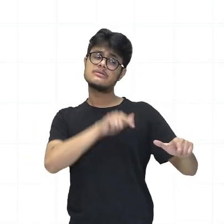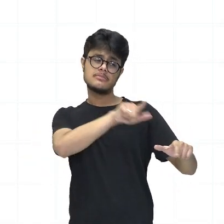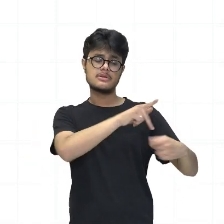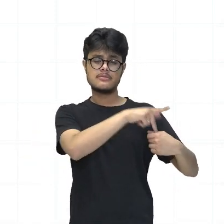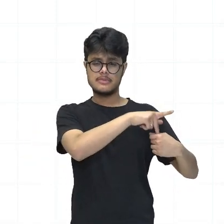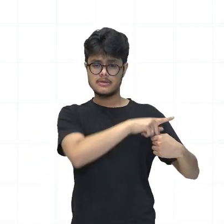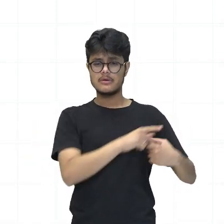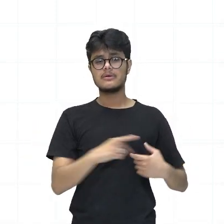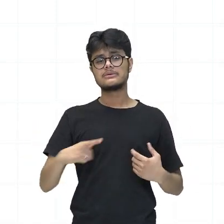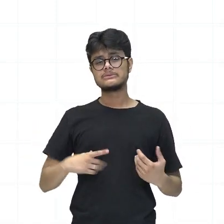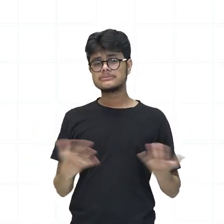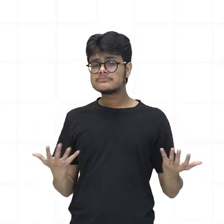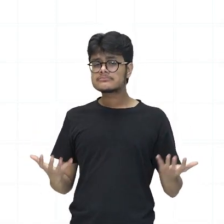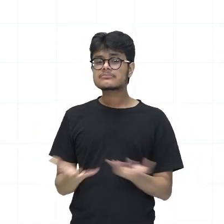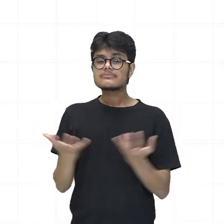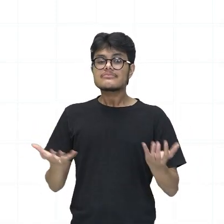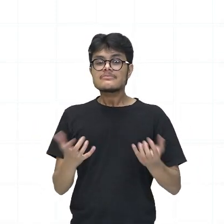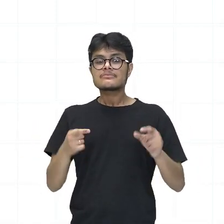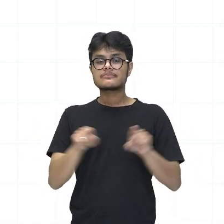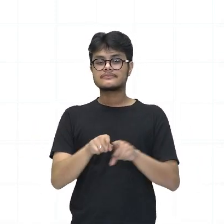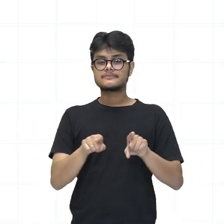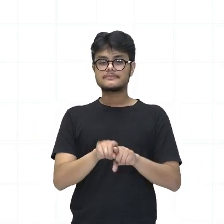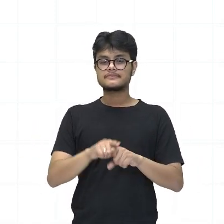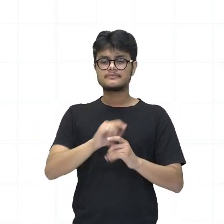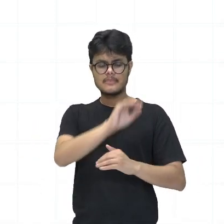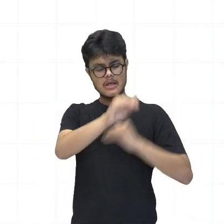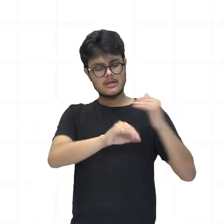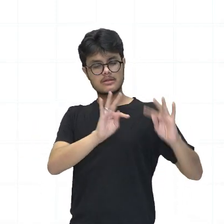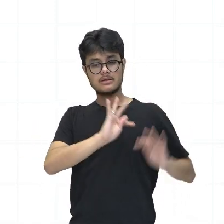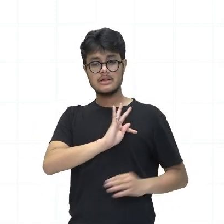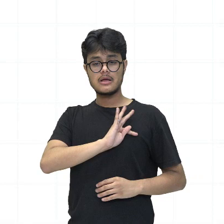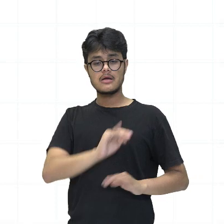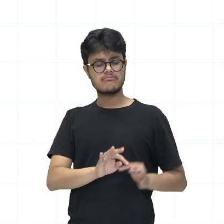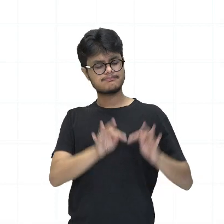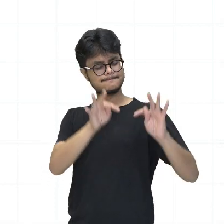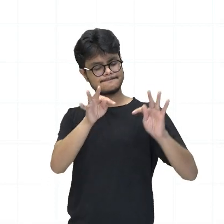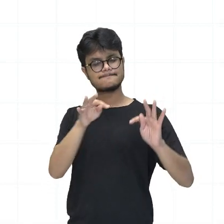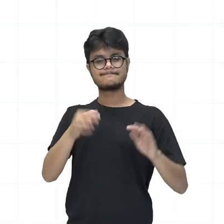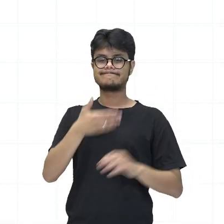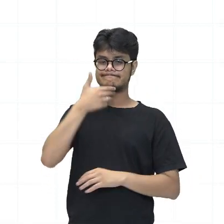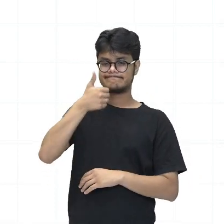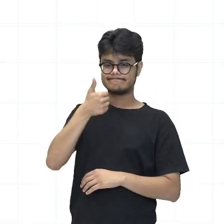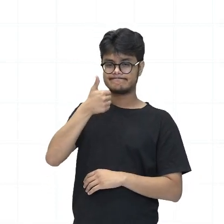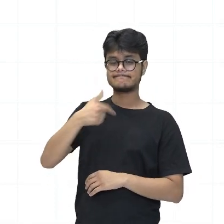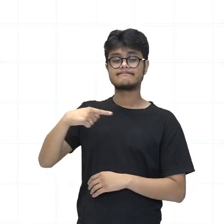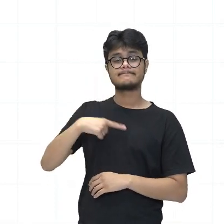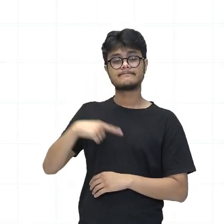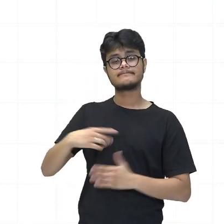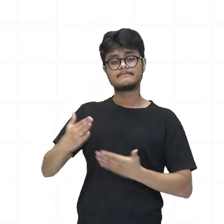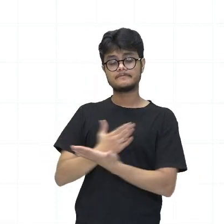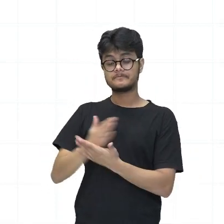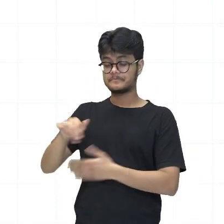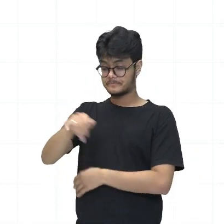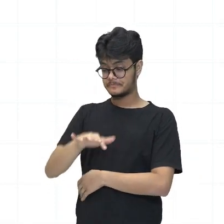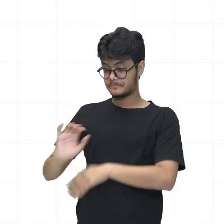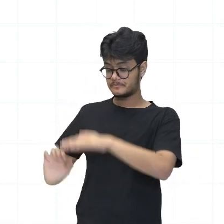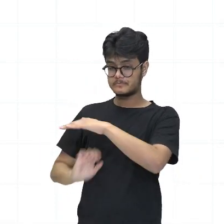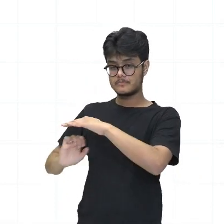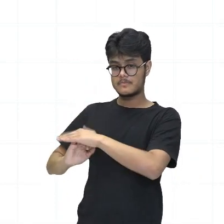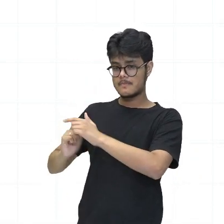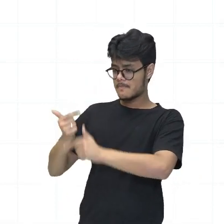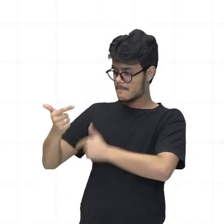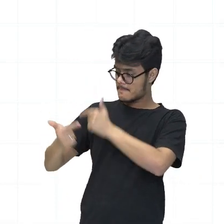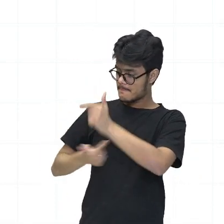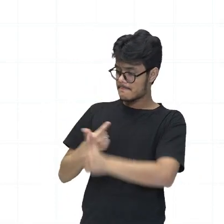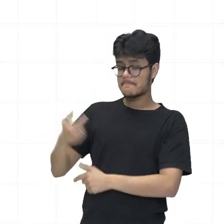fósseis, estímulo à inovação e desenvolvimento tecnológico, criação de empregos na indústria de